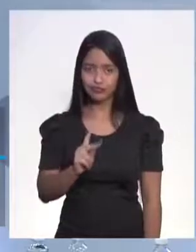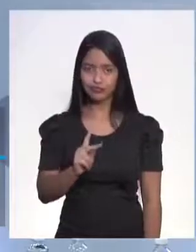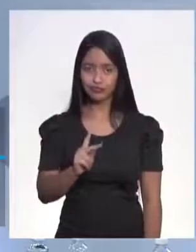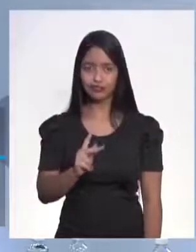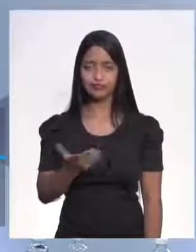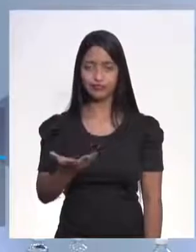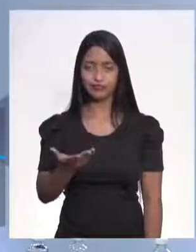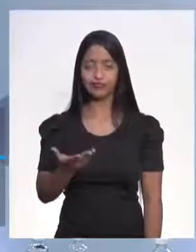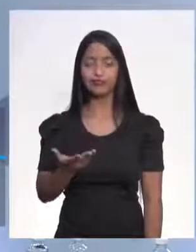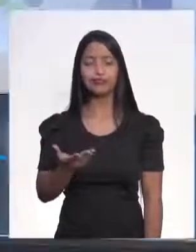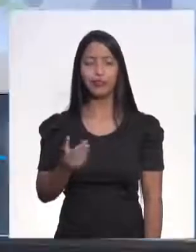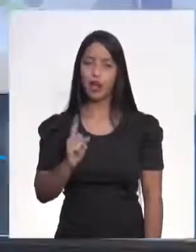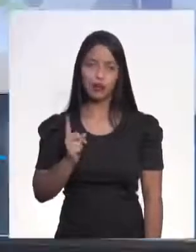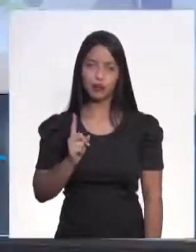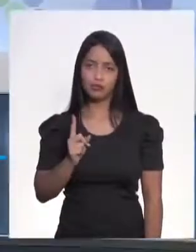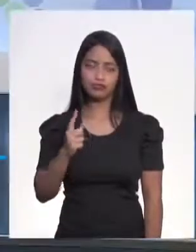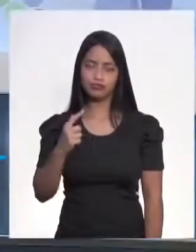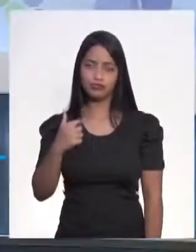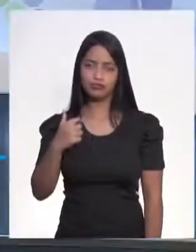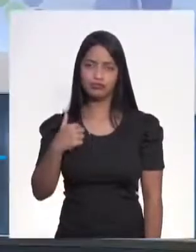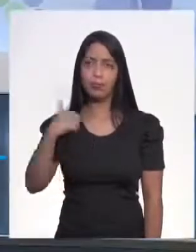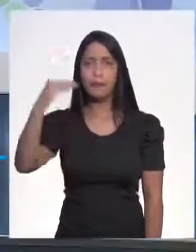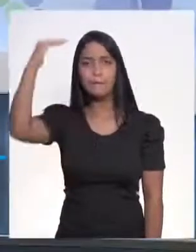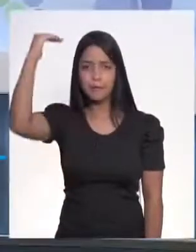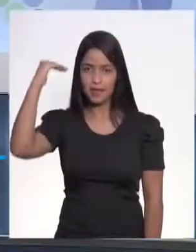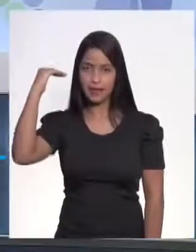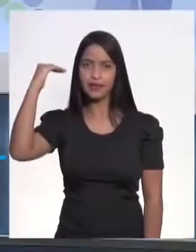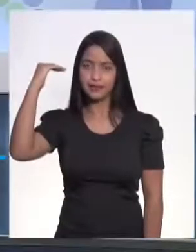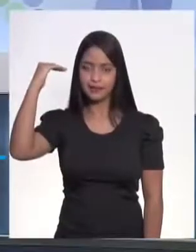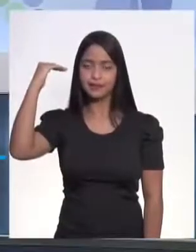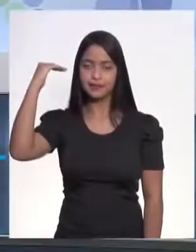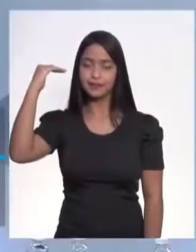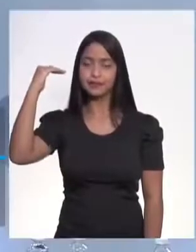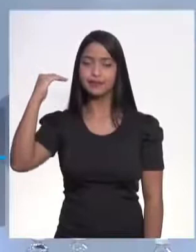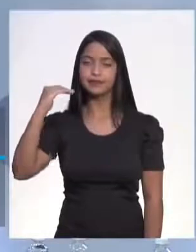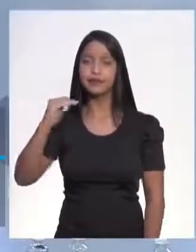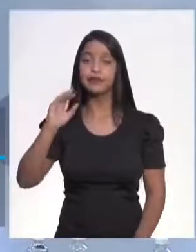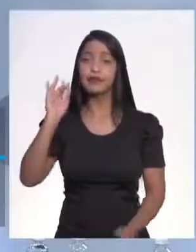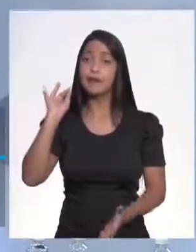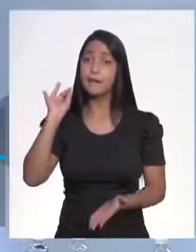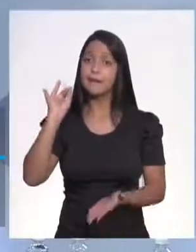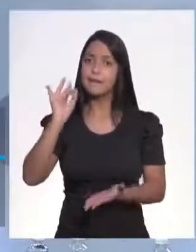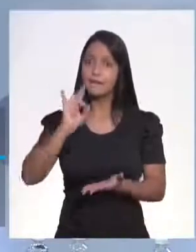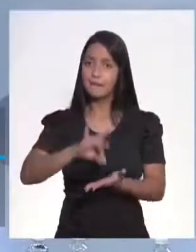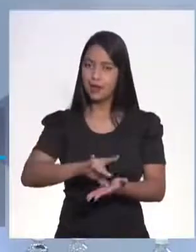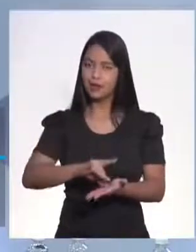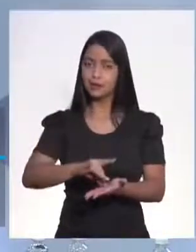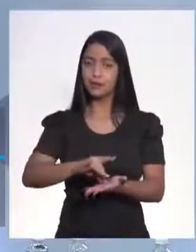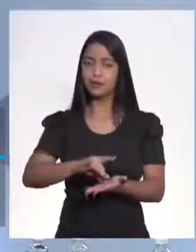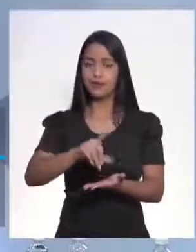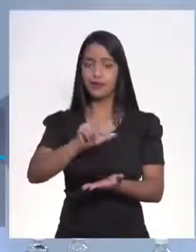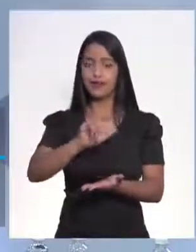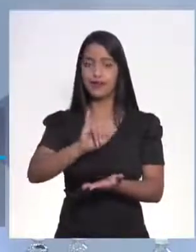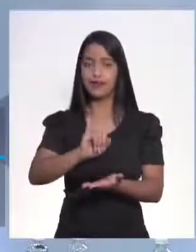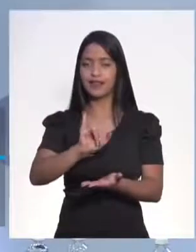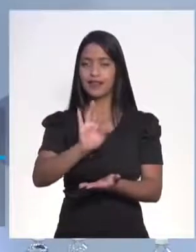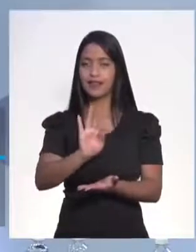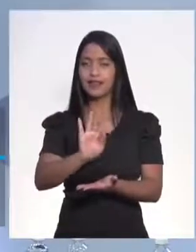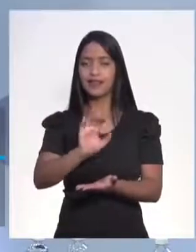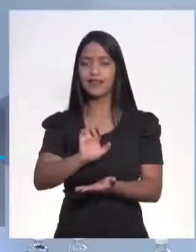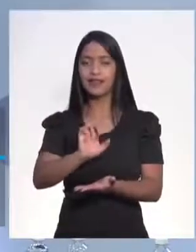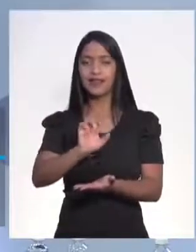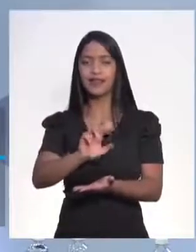out vida não não é eu não sou grande eu sou pequena literalmente falando é